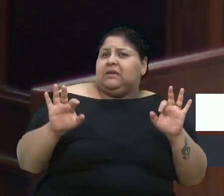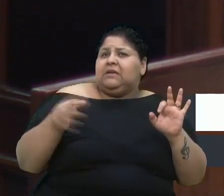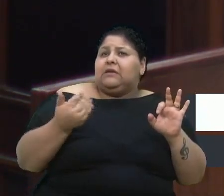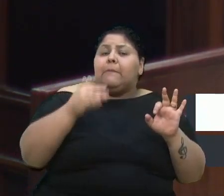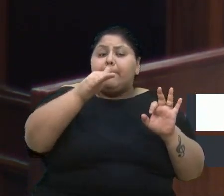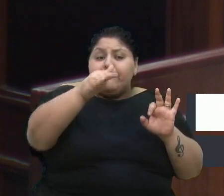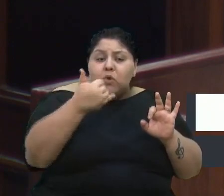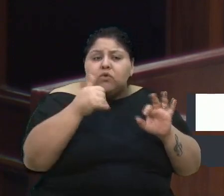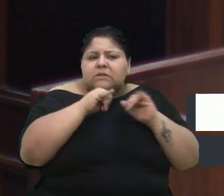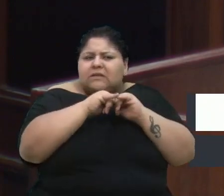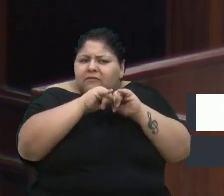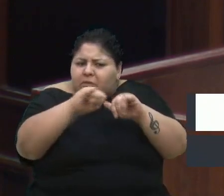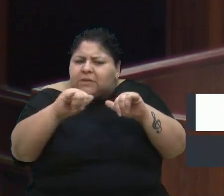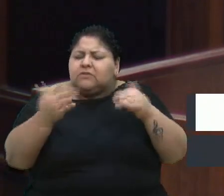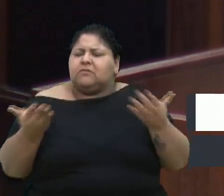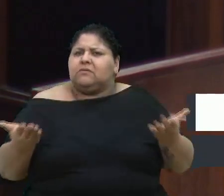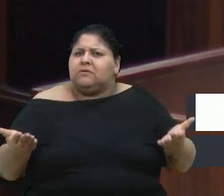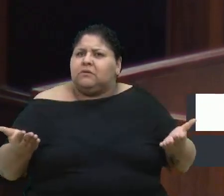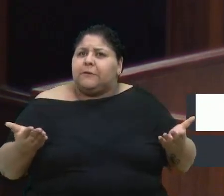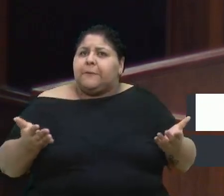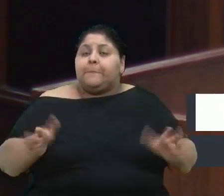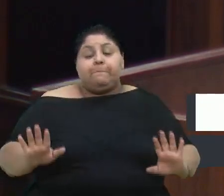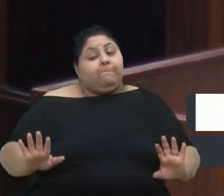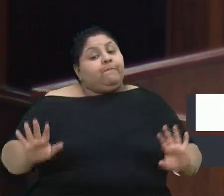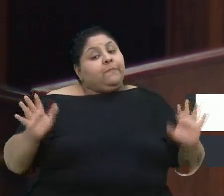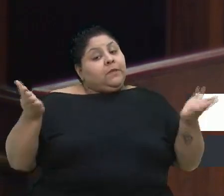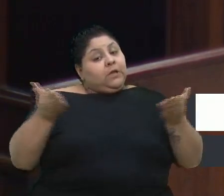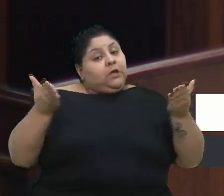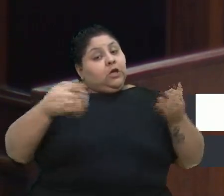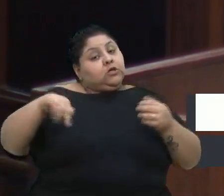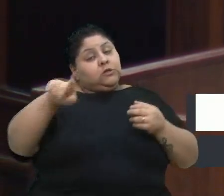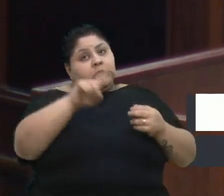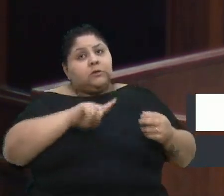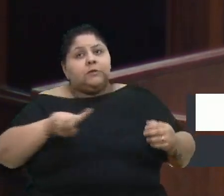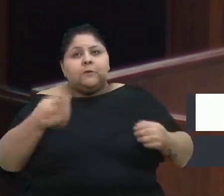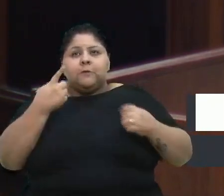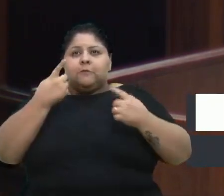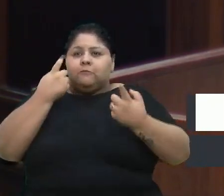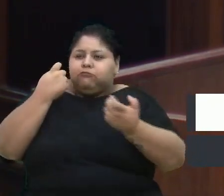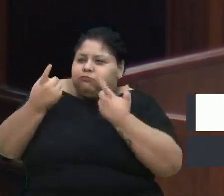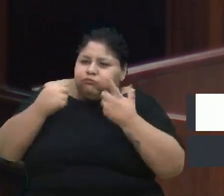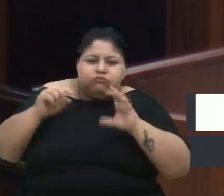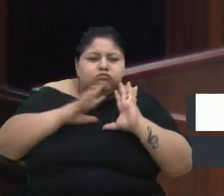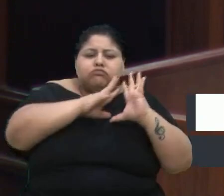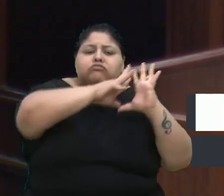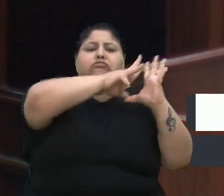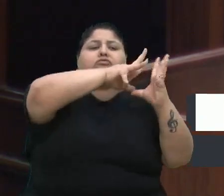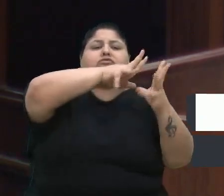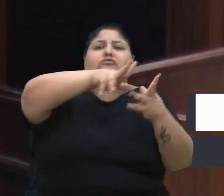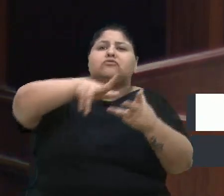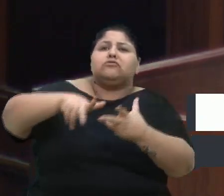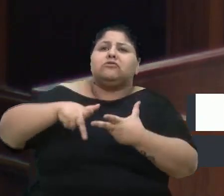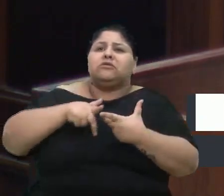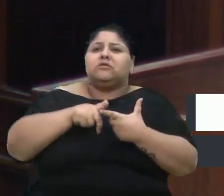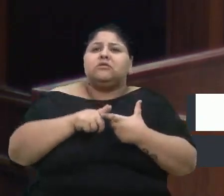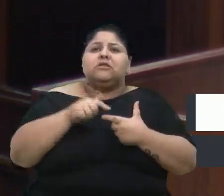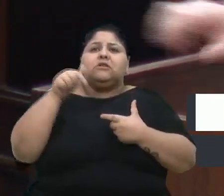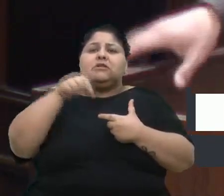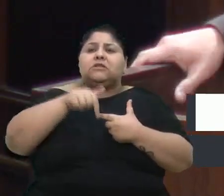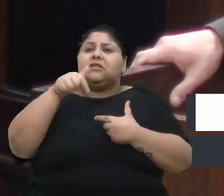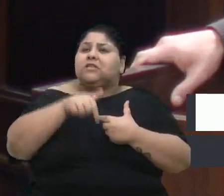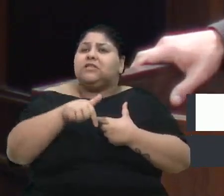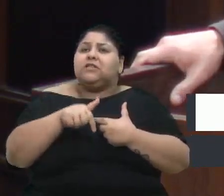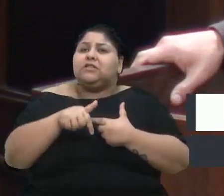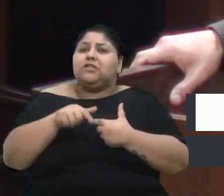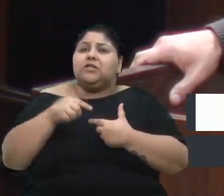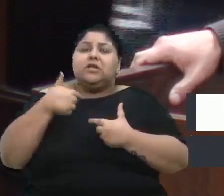informações. Agora, nós temos que estar preocupados com o mundo inteiro, se nós não damos conta da nossa cidade, todos os